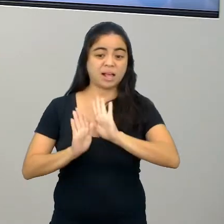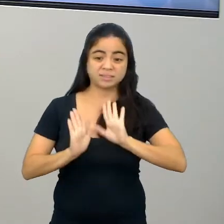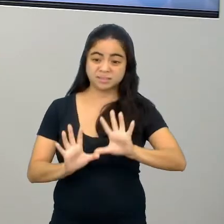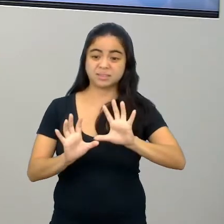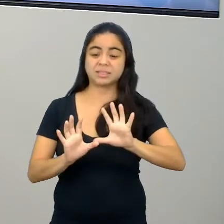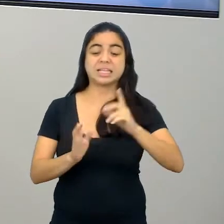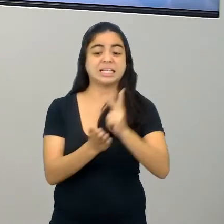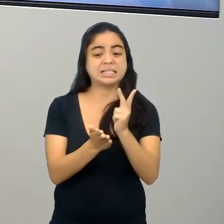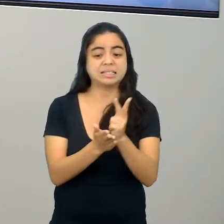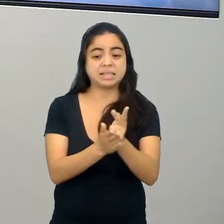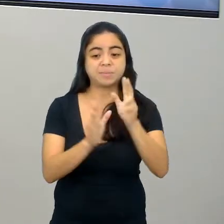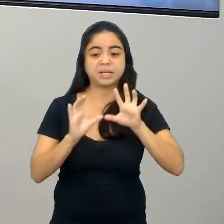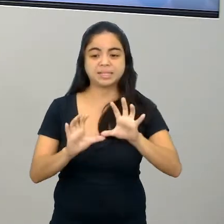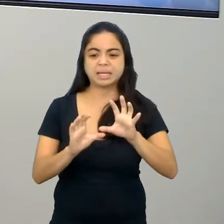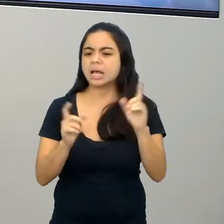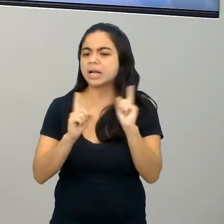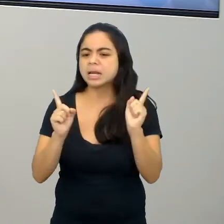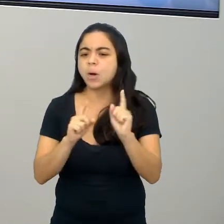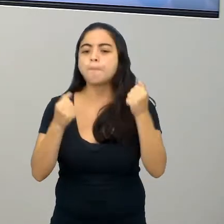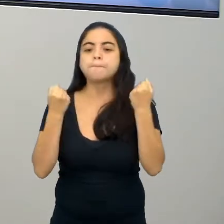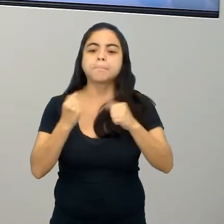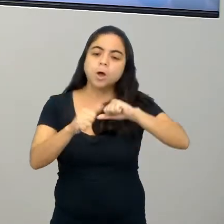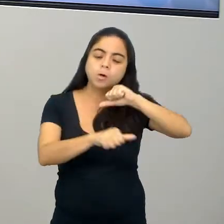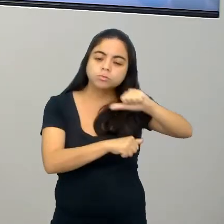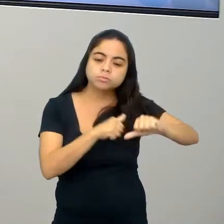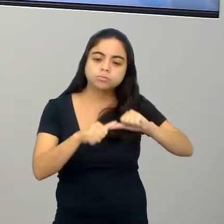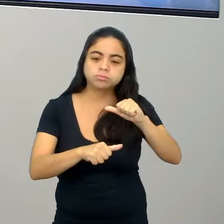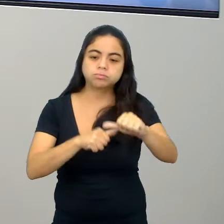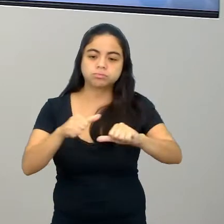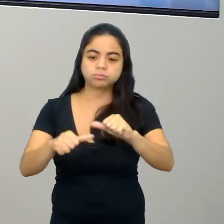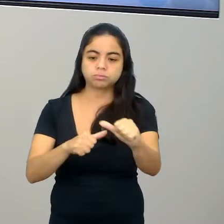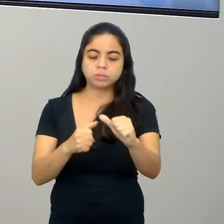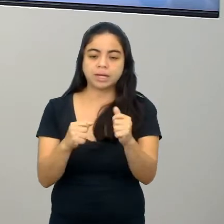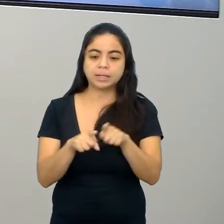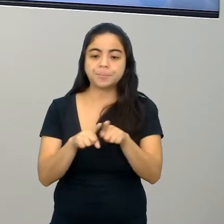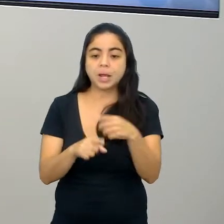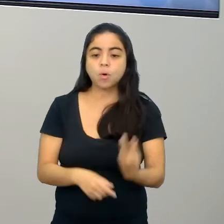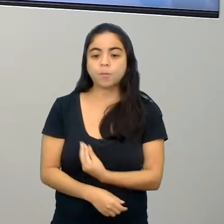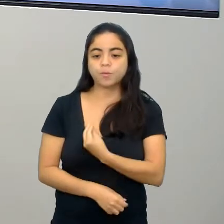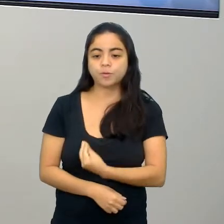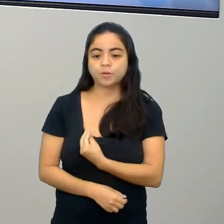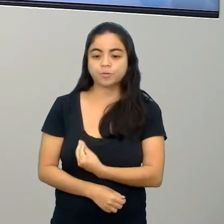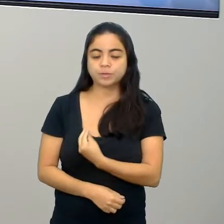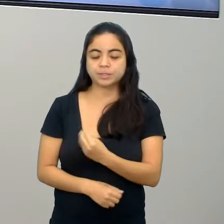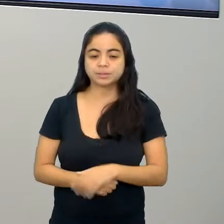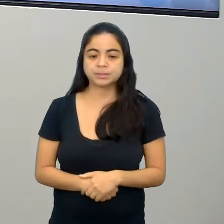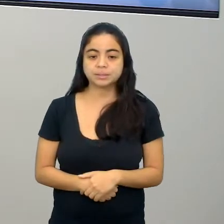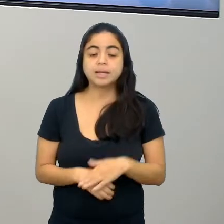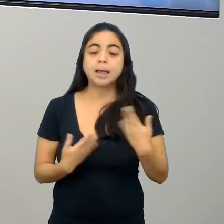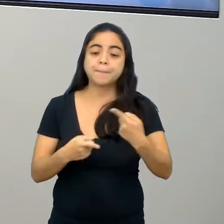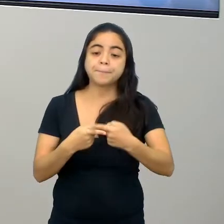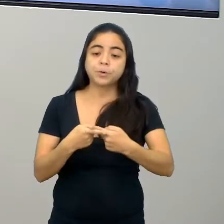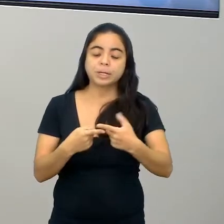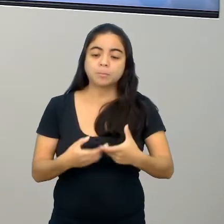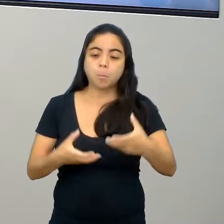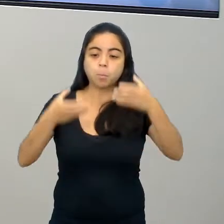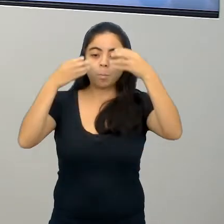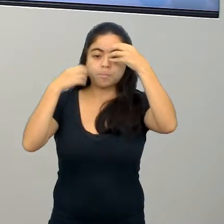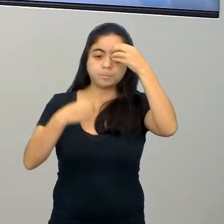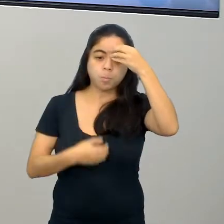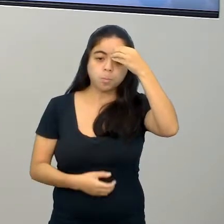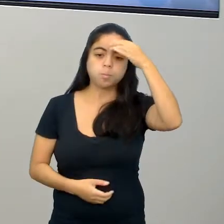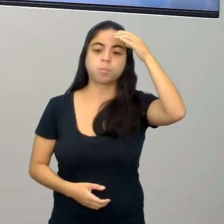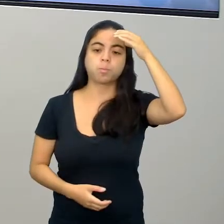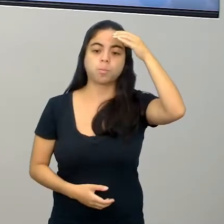assim. Isso também é uma coisa que pode mudar ao longo do tempo com as nossas vivências, né? Porque a maturidade, quando a gente fala